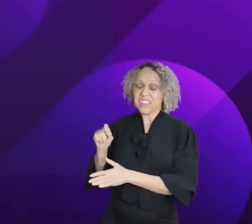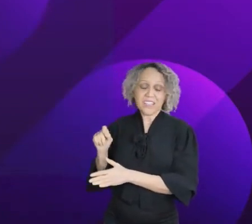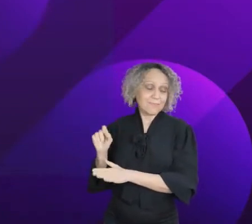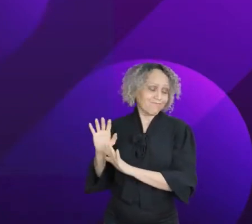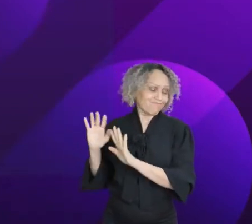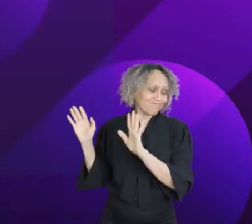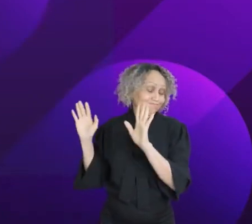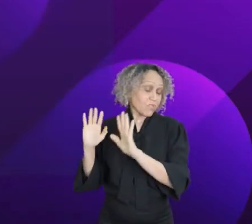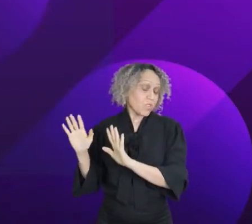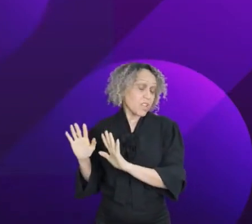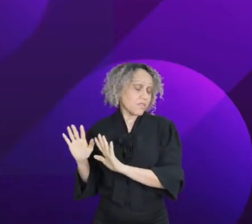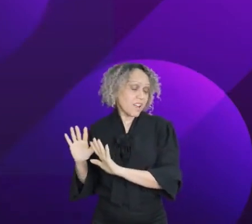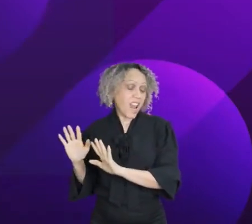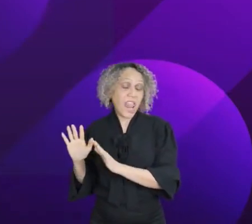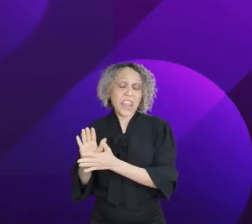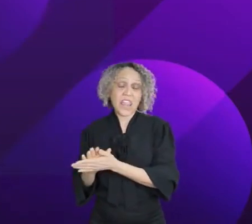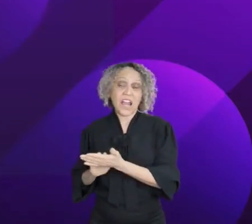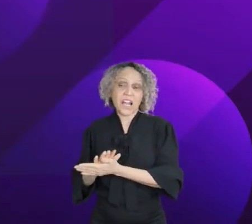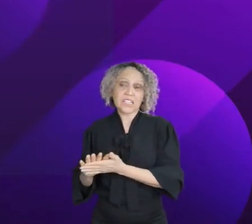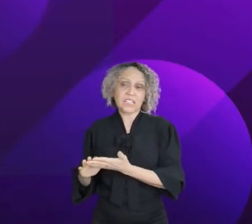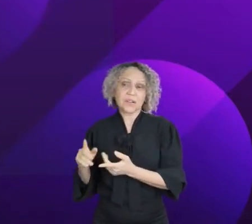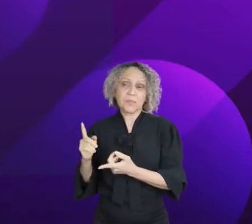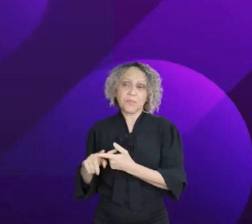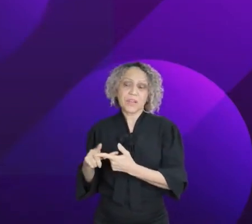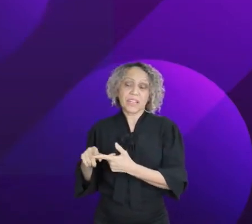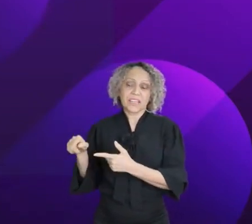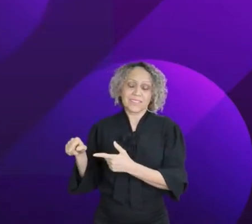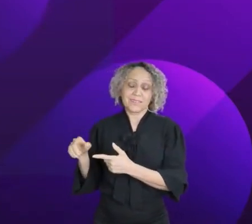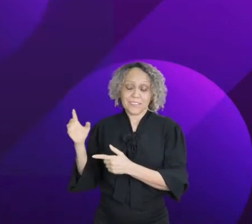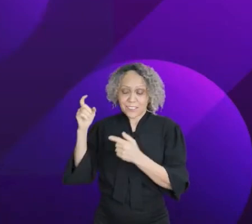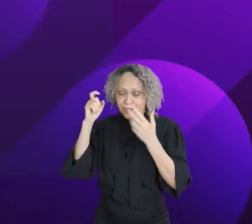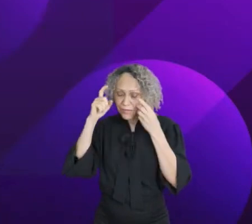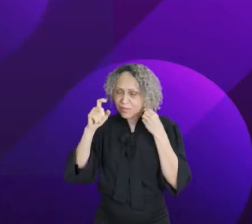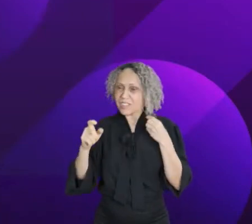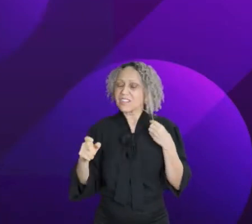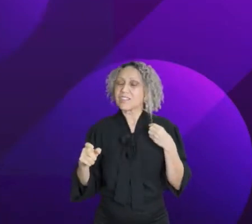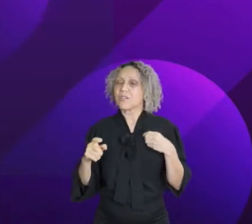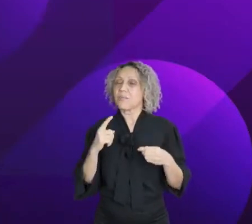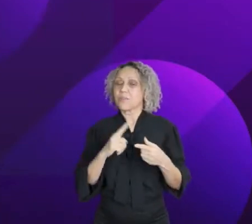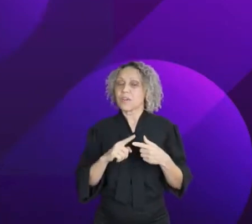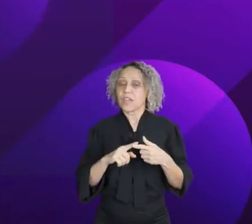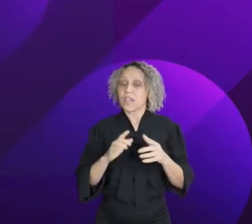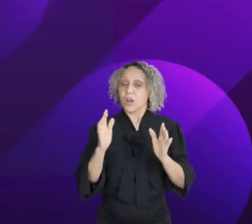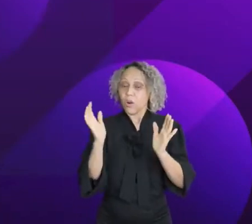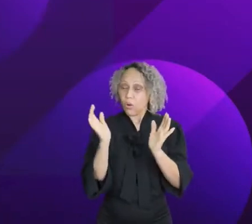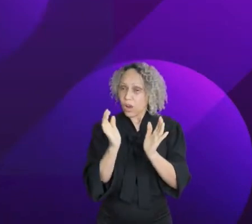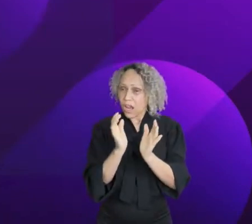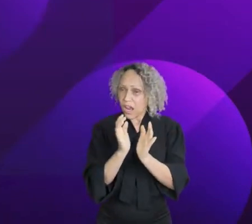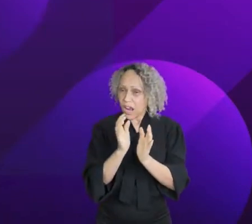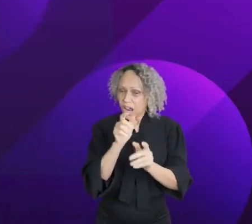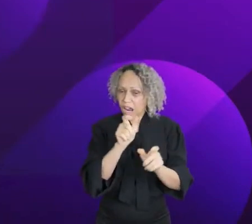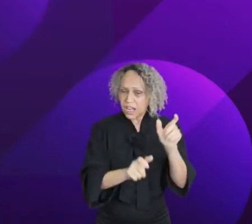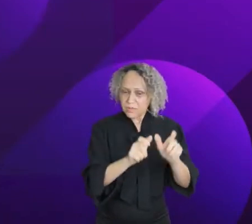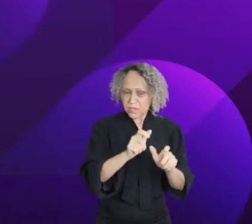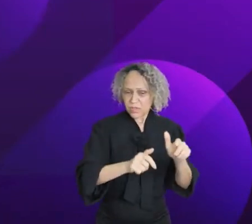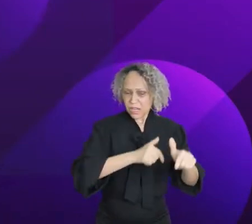as dificuldades de fato, a classe trabalhadora ter acesso. Infelizmente,